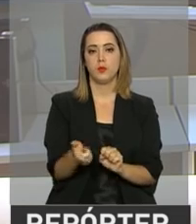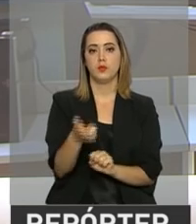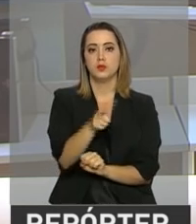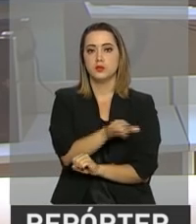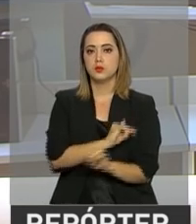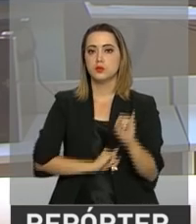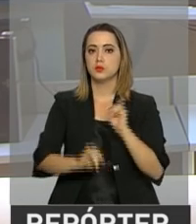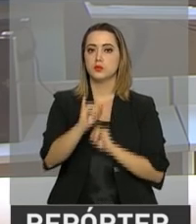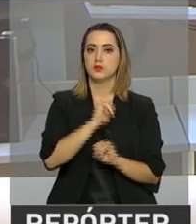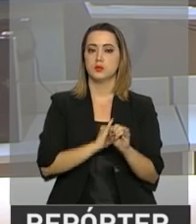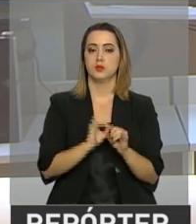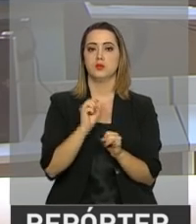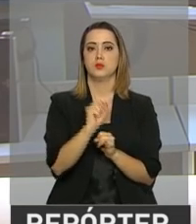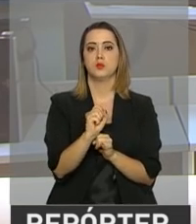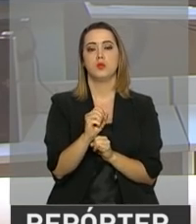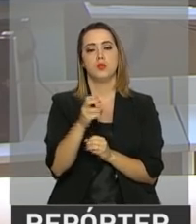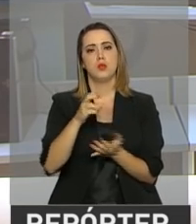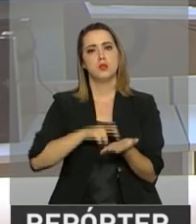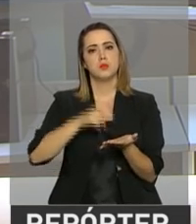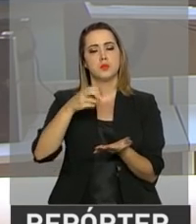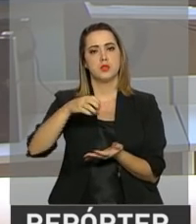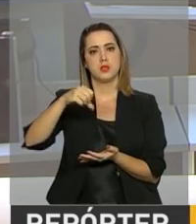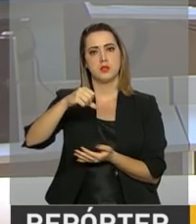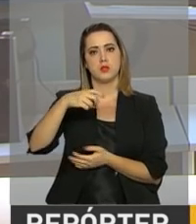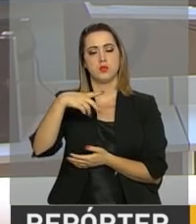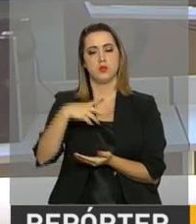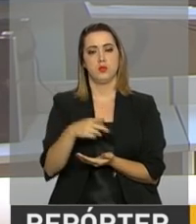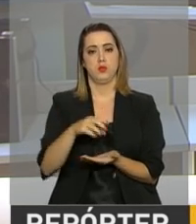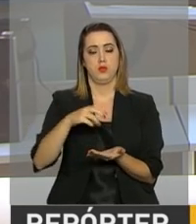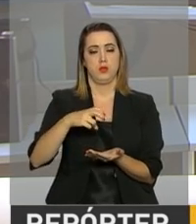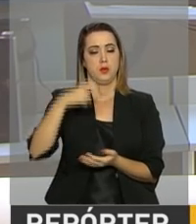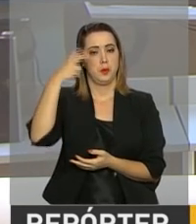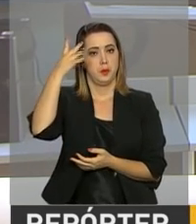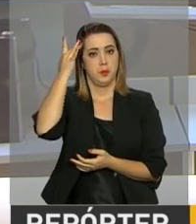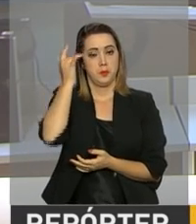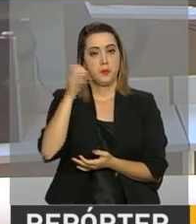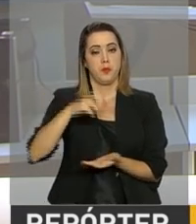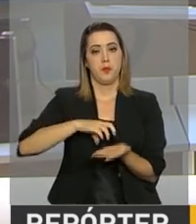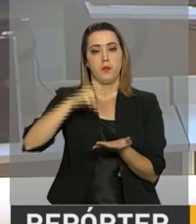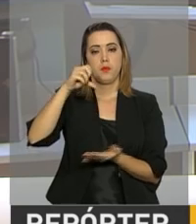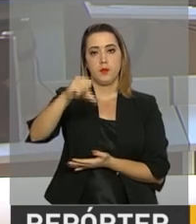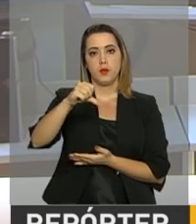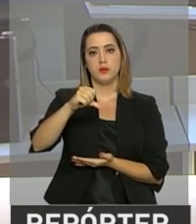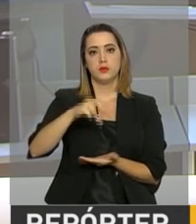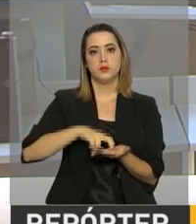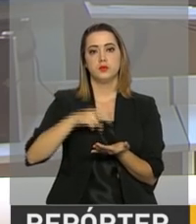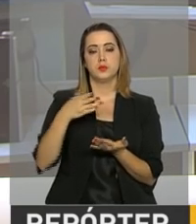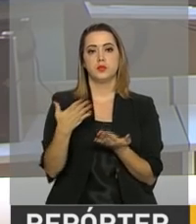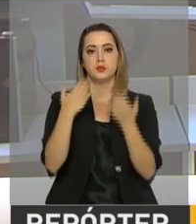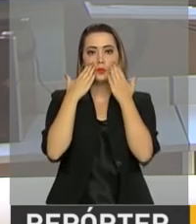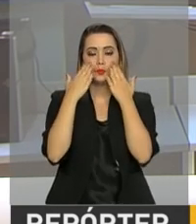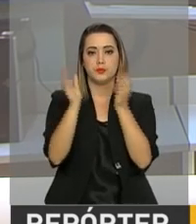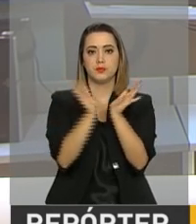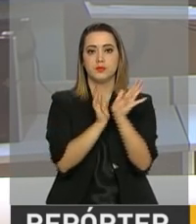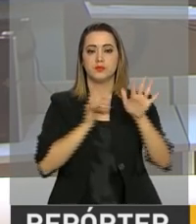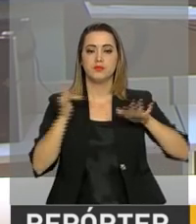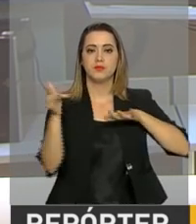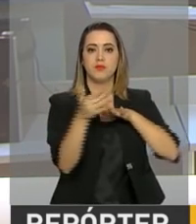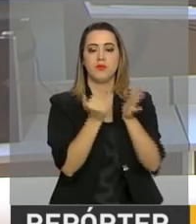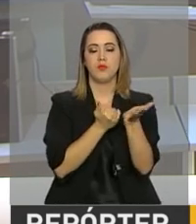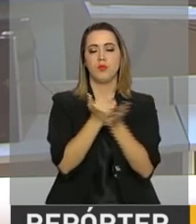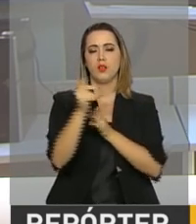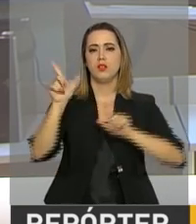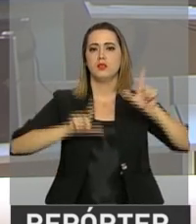qualquer momento com outras informações ou amanhã às 9 da manhã na primeira edição do dia acompanhe as novidades também Pelas nossas redes sociais e